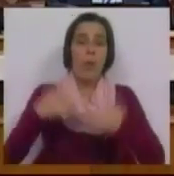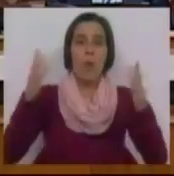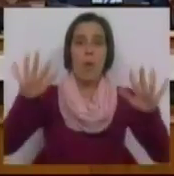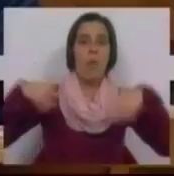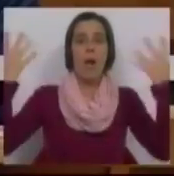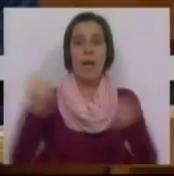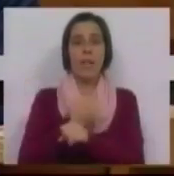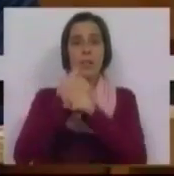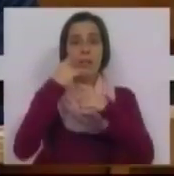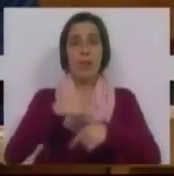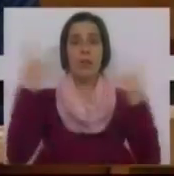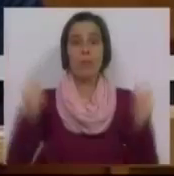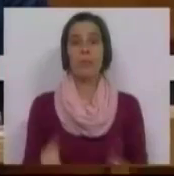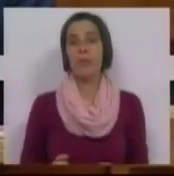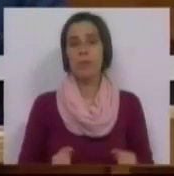num qualquer serviço público.